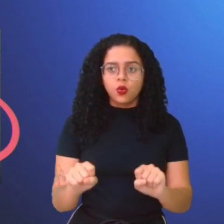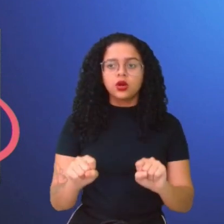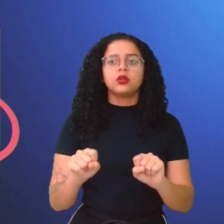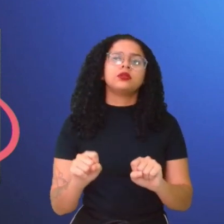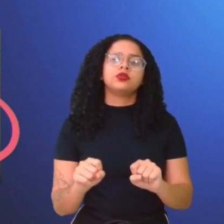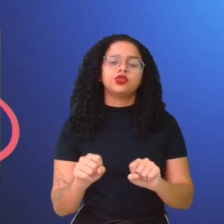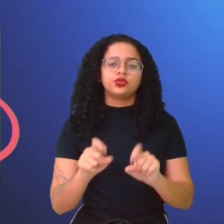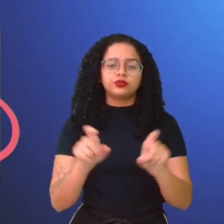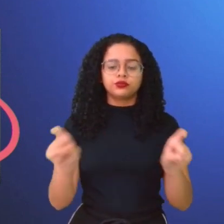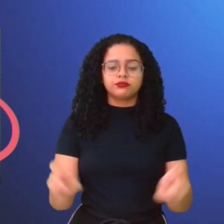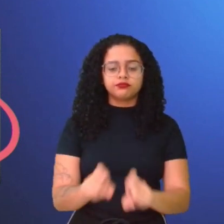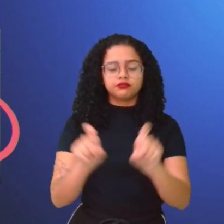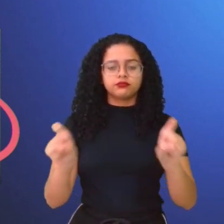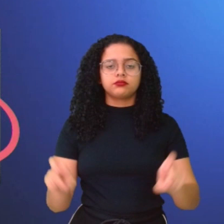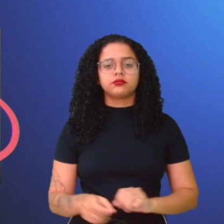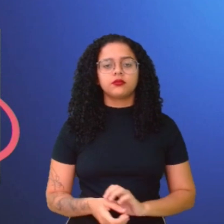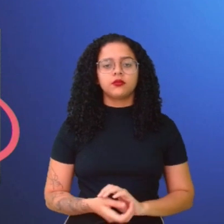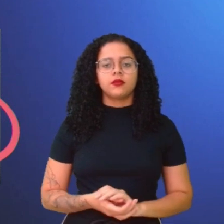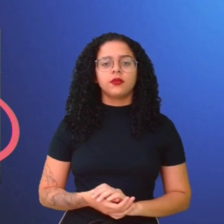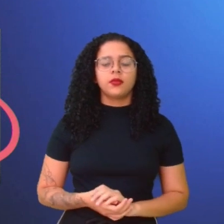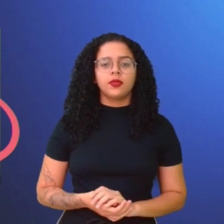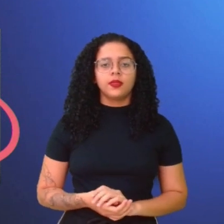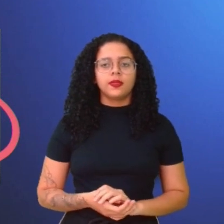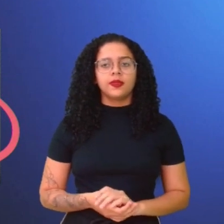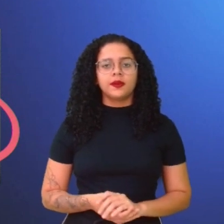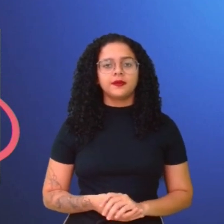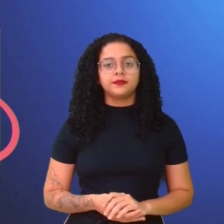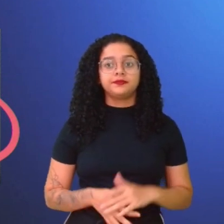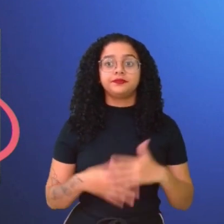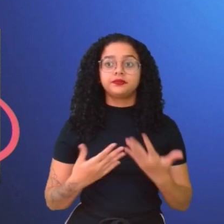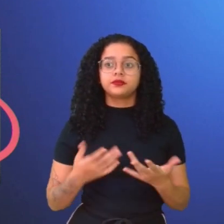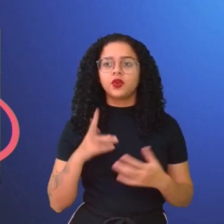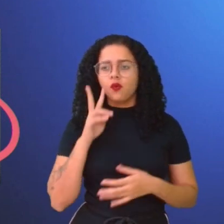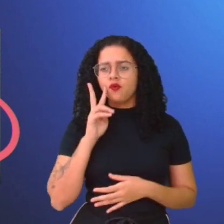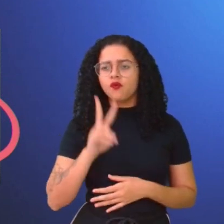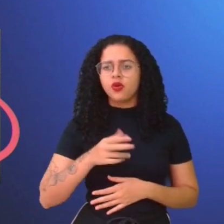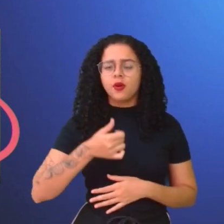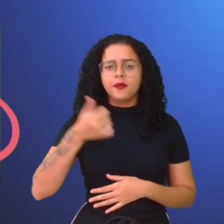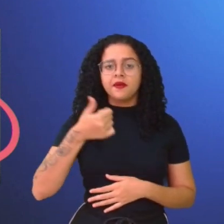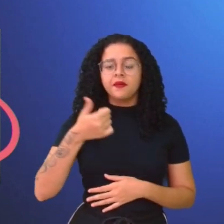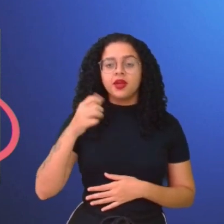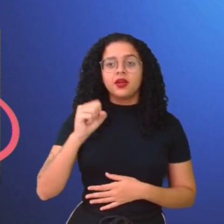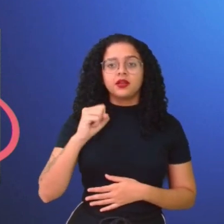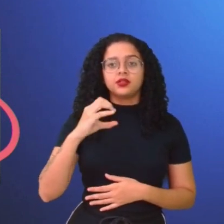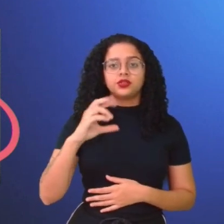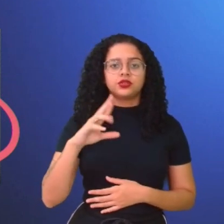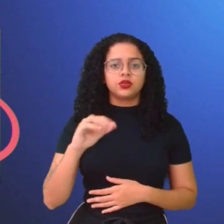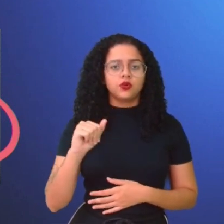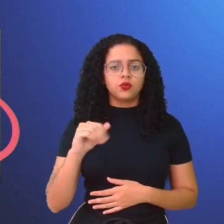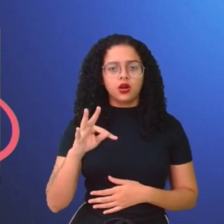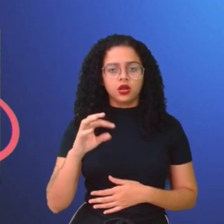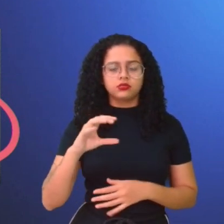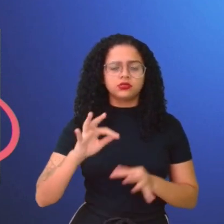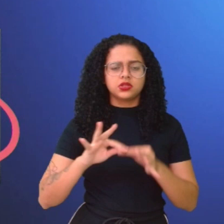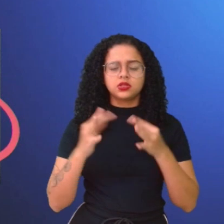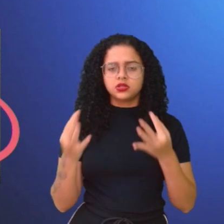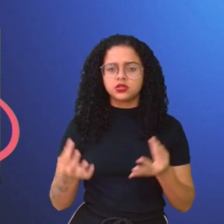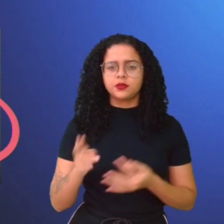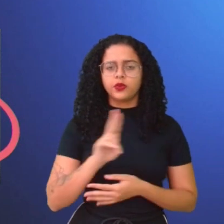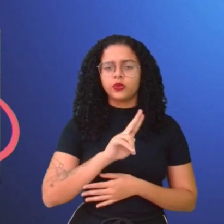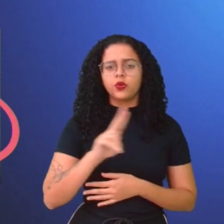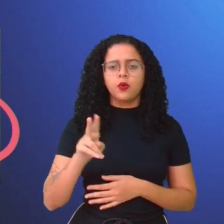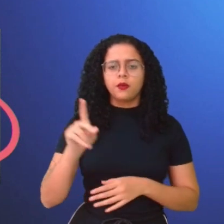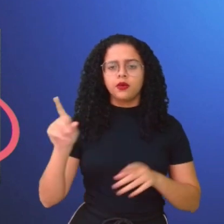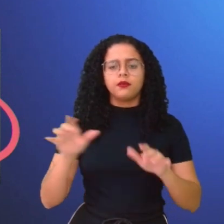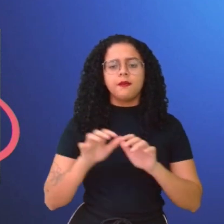as chamadas linguagens de programação. A gente viu essa primeira do Scratch, né? Que é Sim. bem intuitivo, né? Chamada